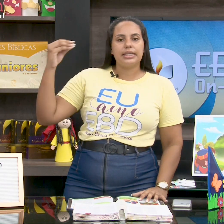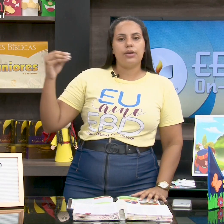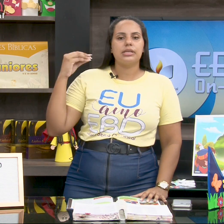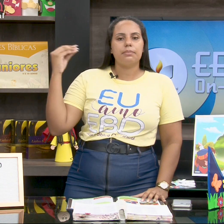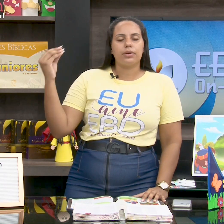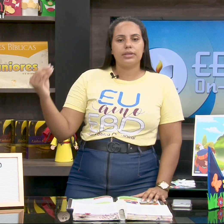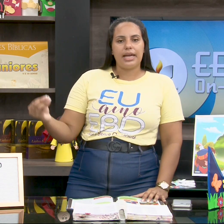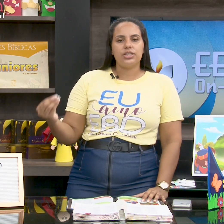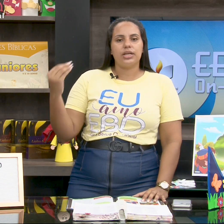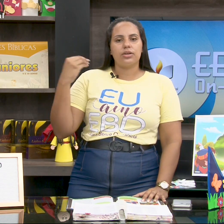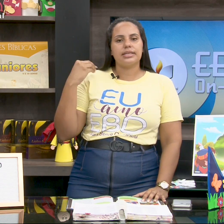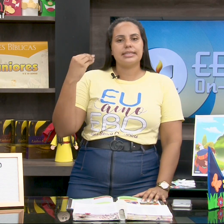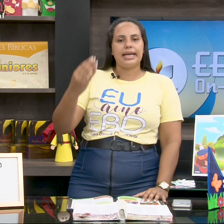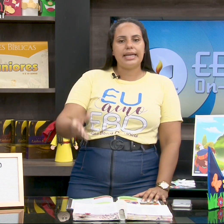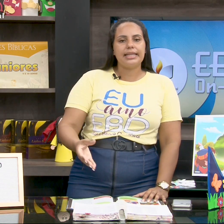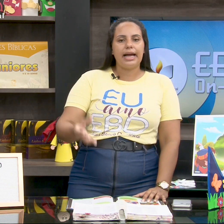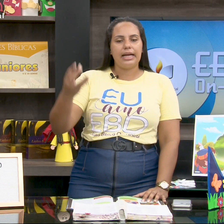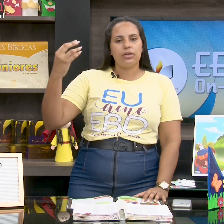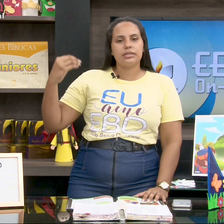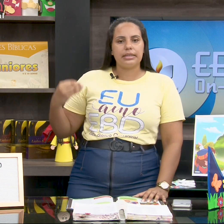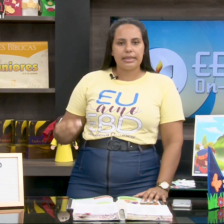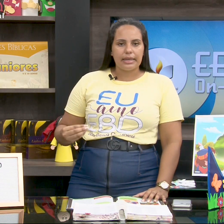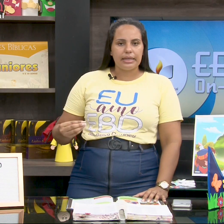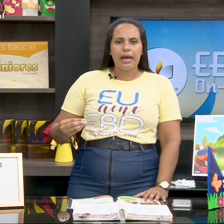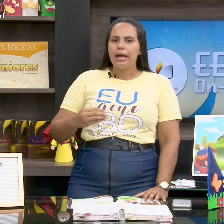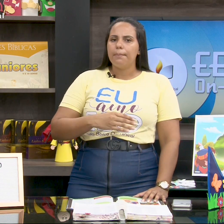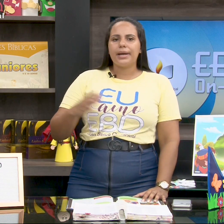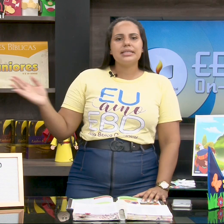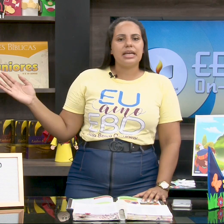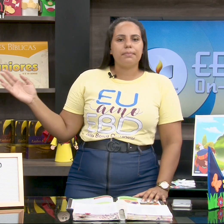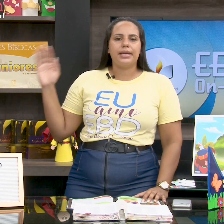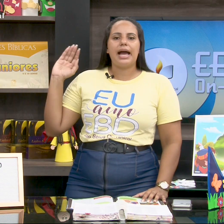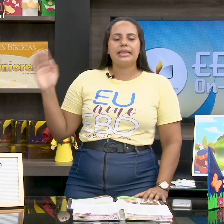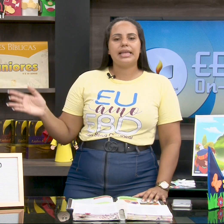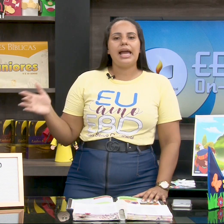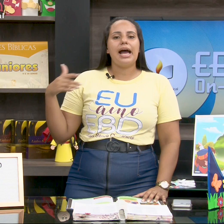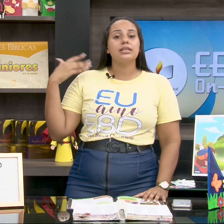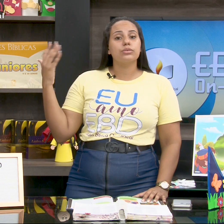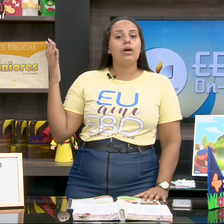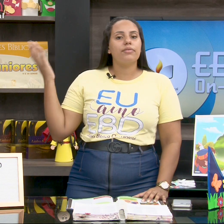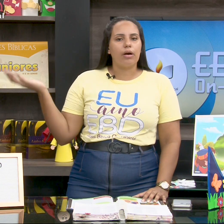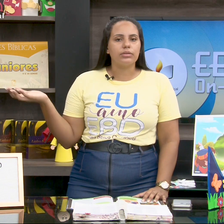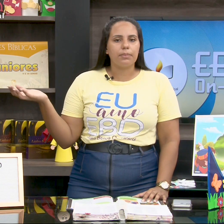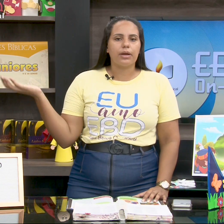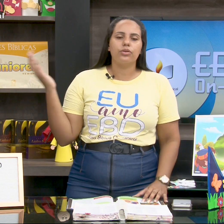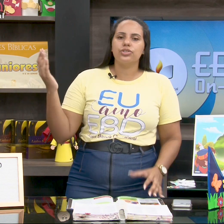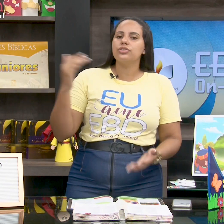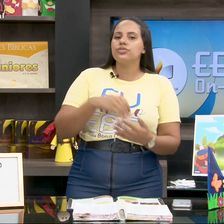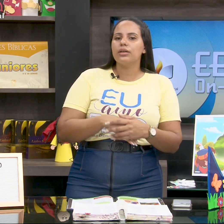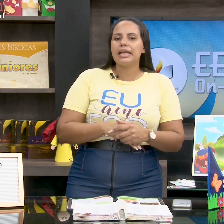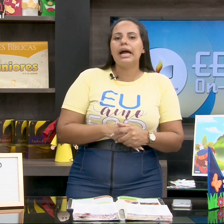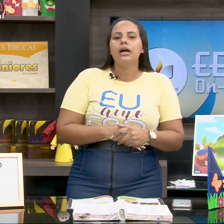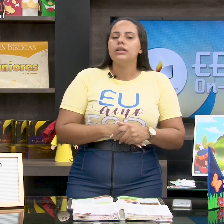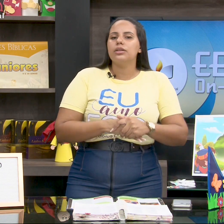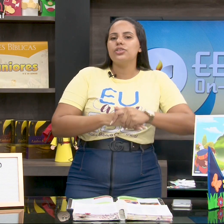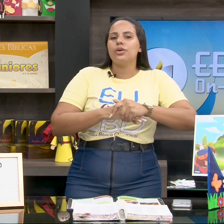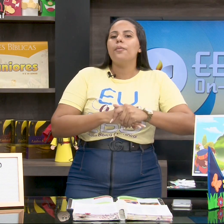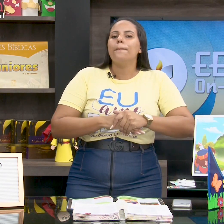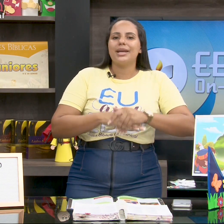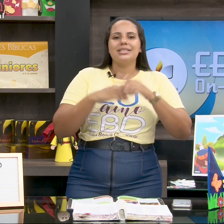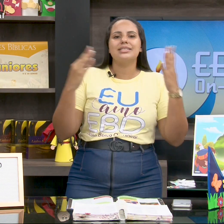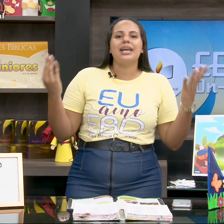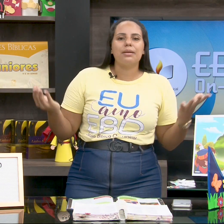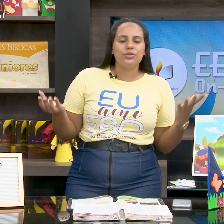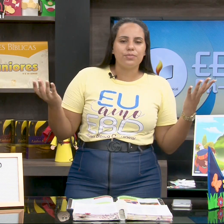diz que Deus, ele protege a nossa saída, a nossa entrada, para sempre, até a sua volta, porque quando Jesus voltar, nós